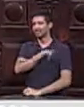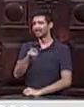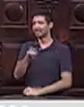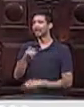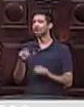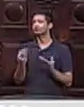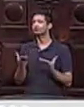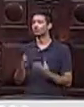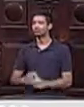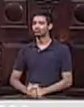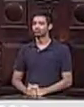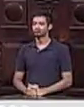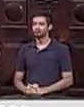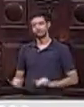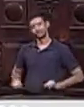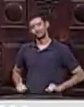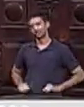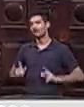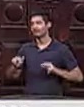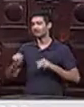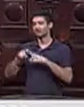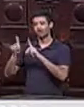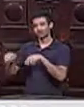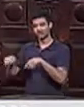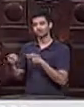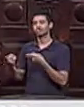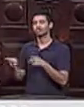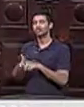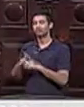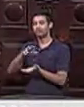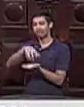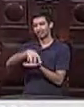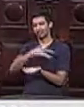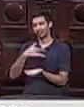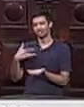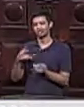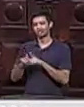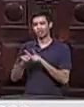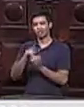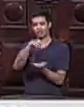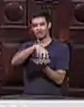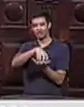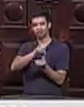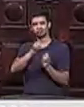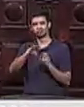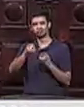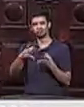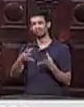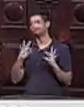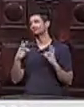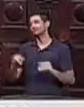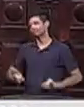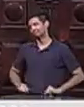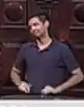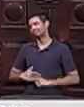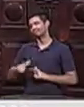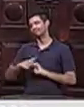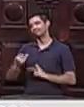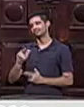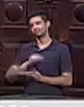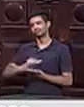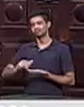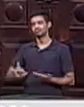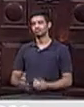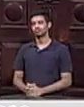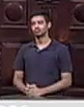vivendo, assim como os servidores, assim como a saúde, a educação, uma calamidade completa.